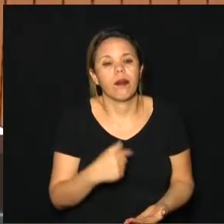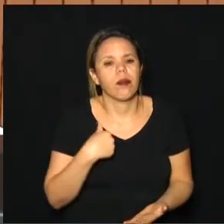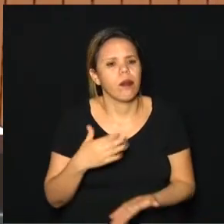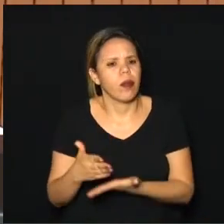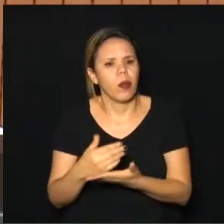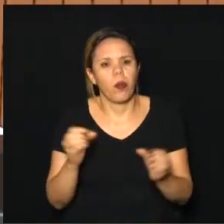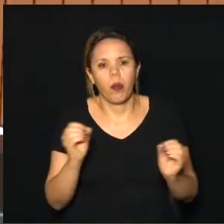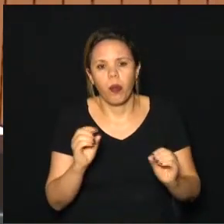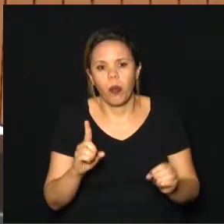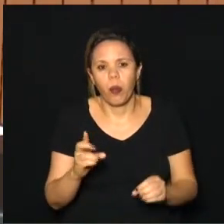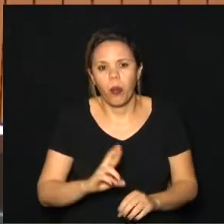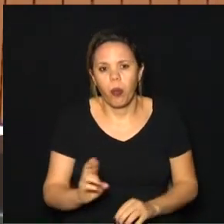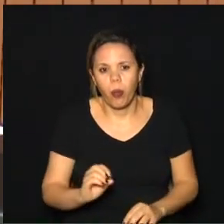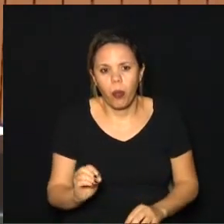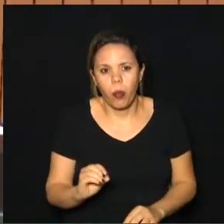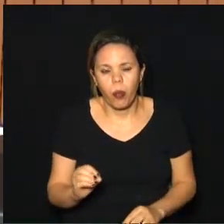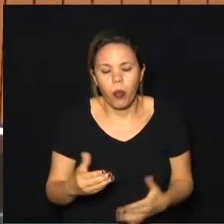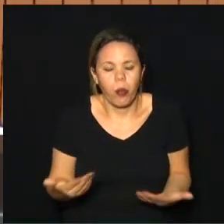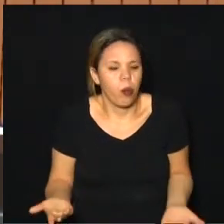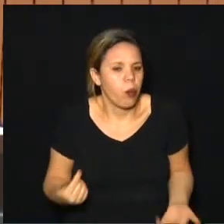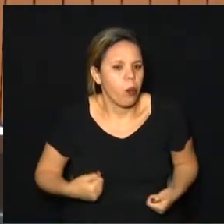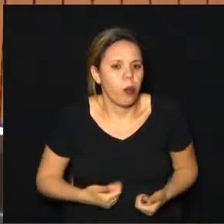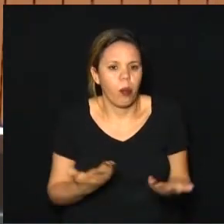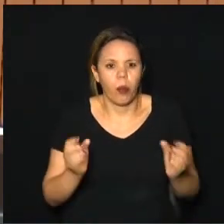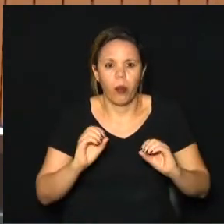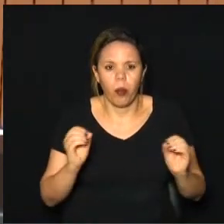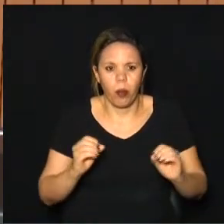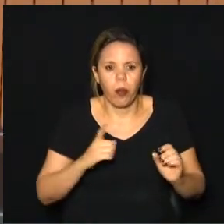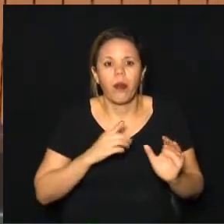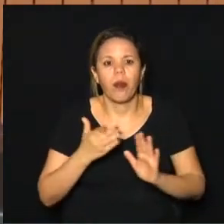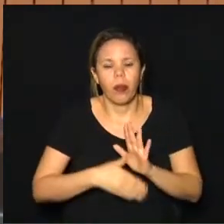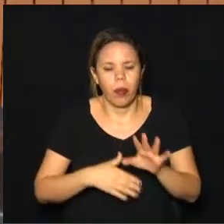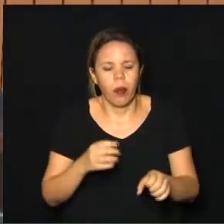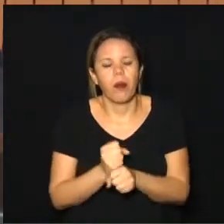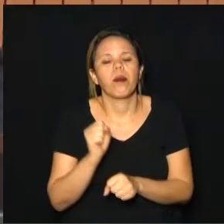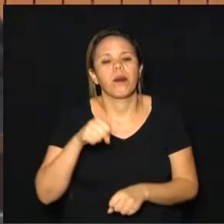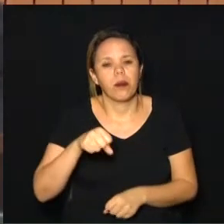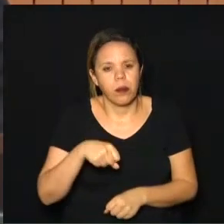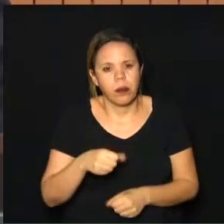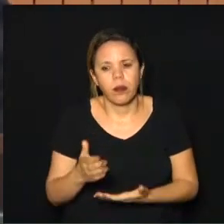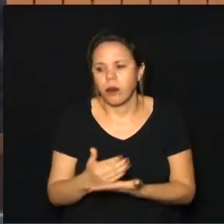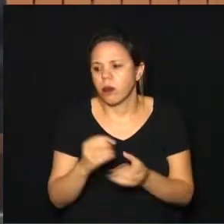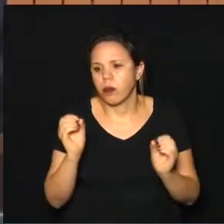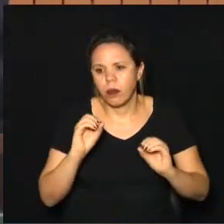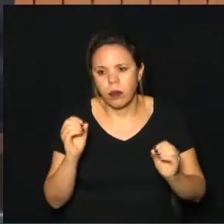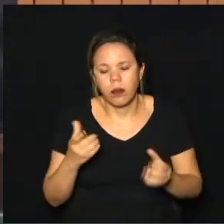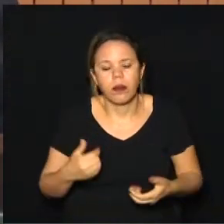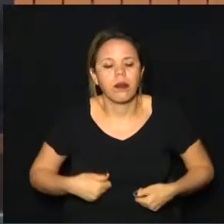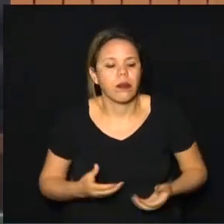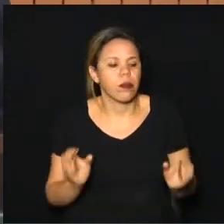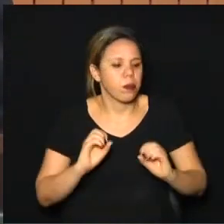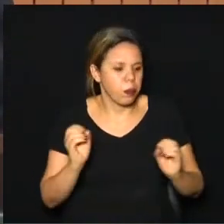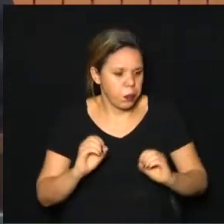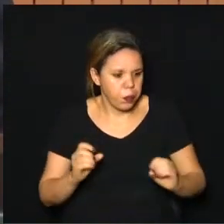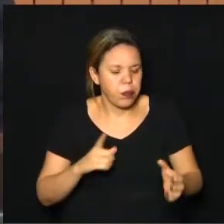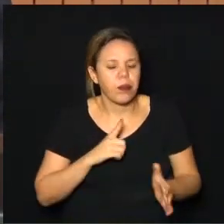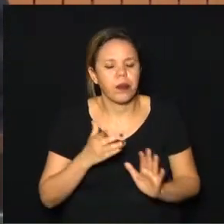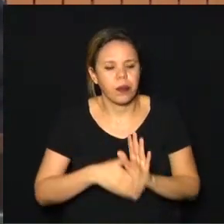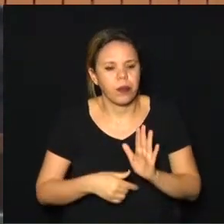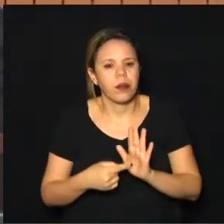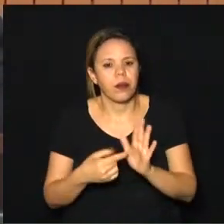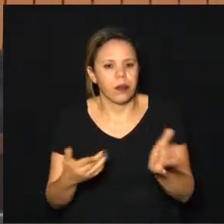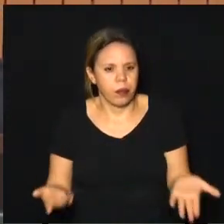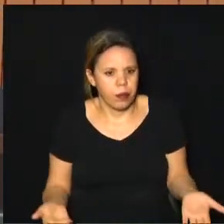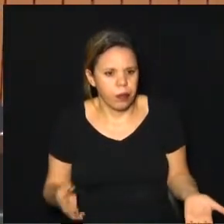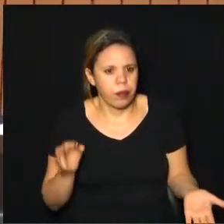arrecadei nenhum real e, portanto, eu não gastei nenhum real, tem que prestar contas? Tem. Não, mas eu não gastei nada, mas tem que prestar contas,